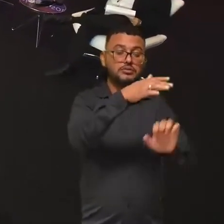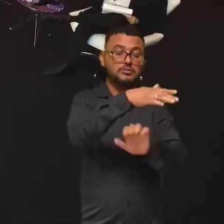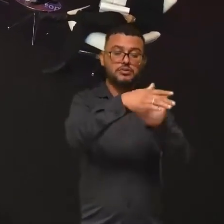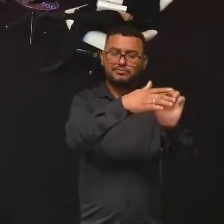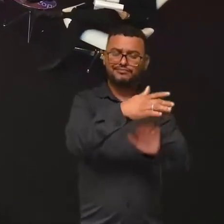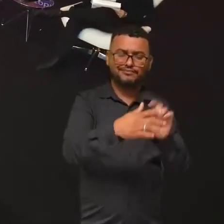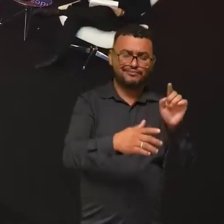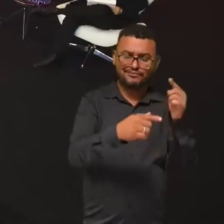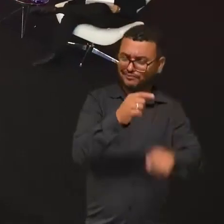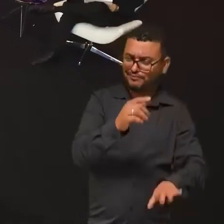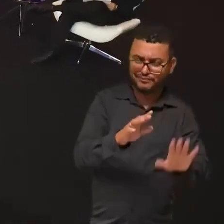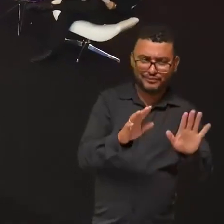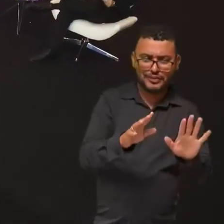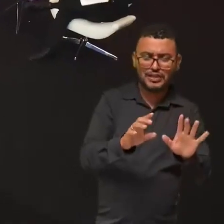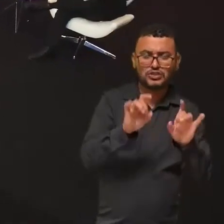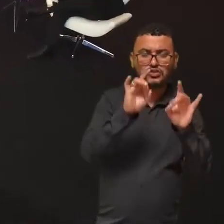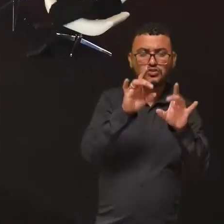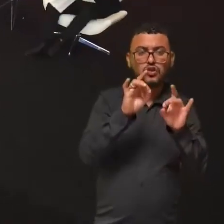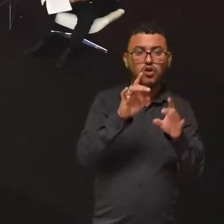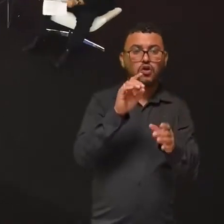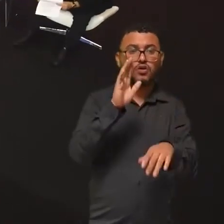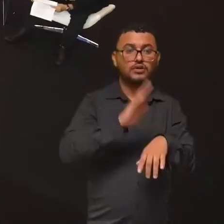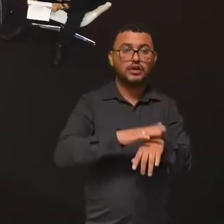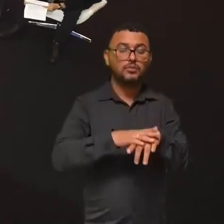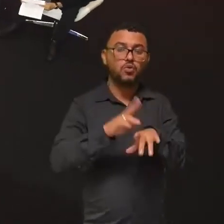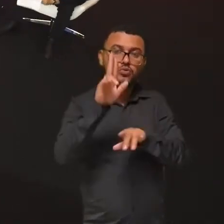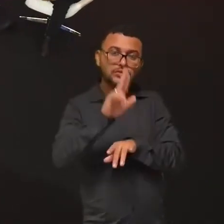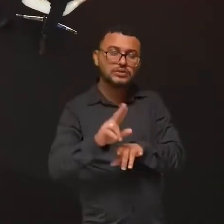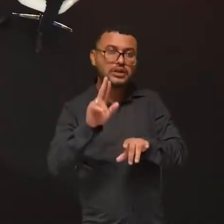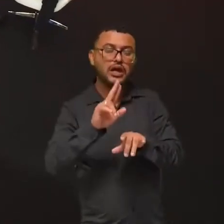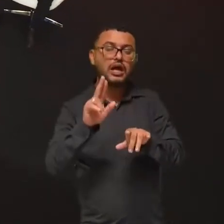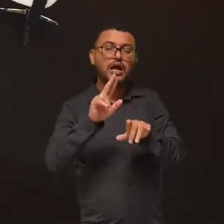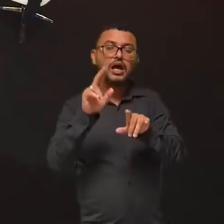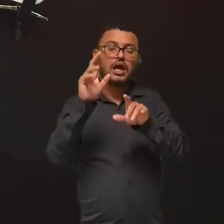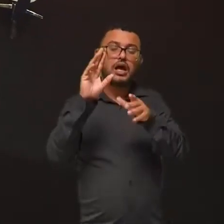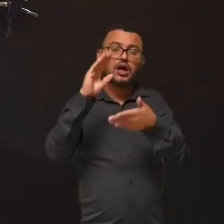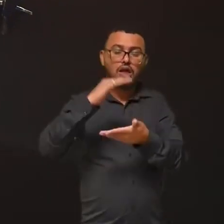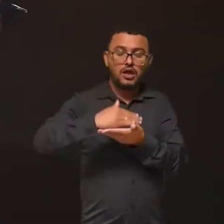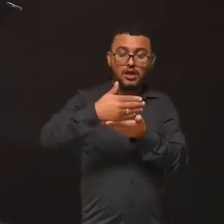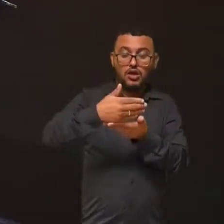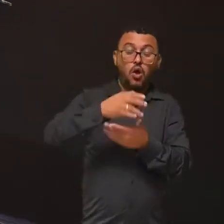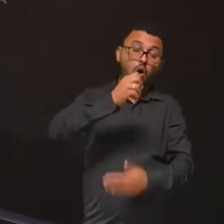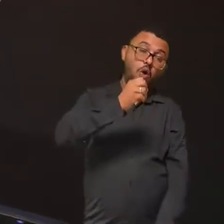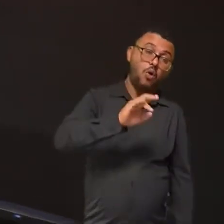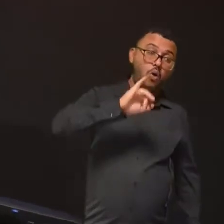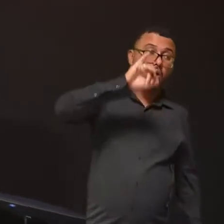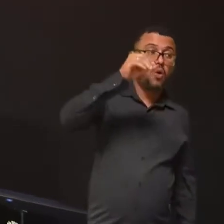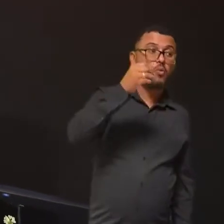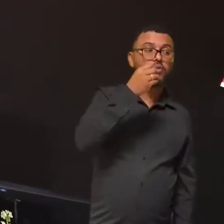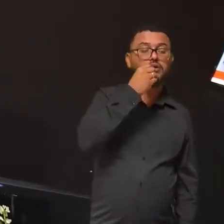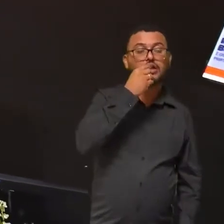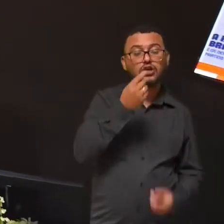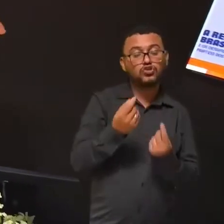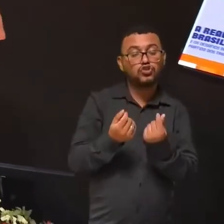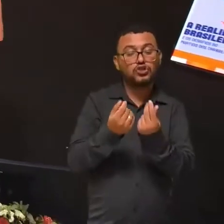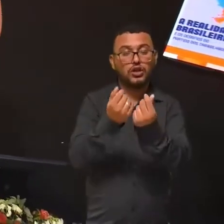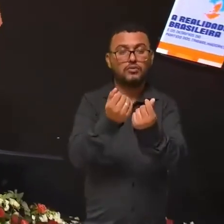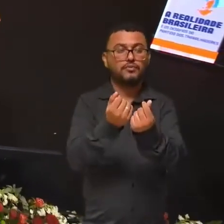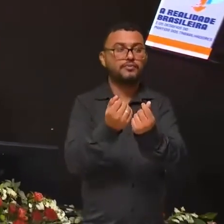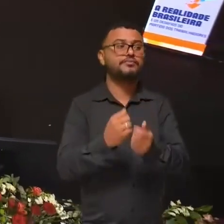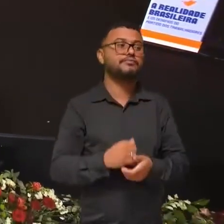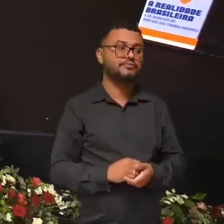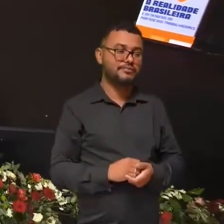para tempo de tela, não é gerar oportunidade de monetização. Então, muito obrigada.